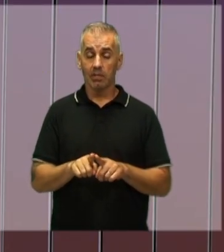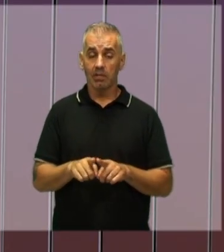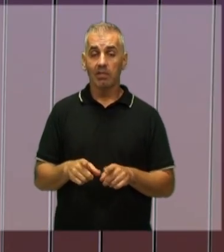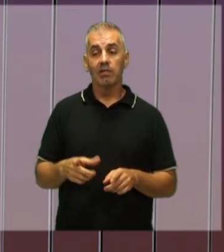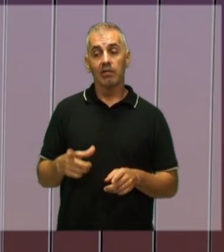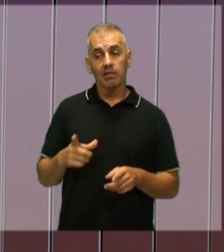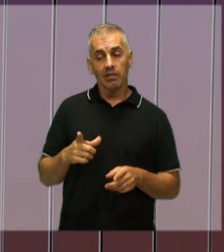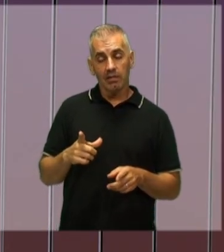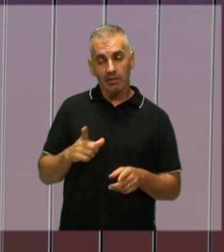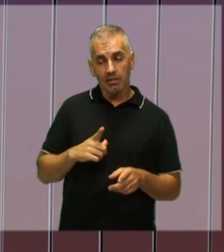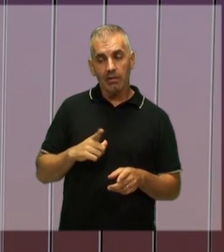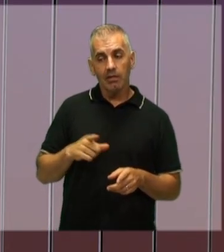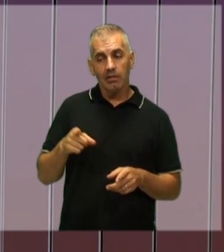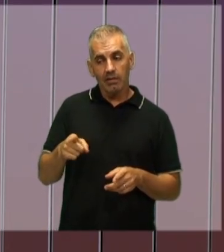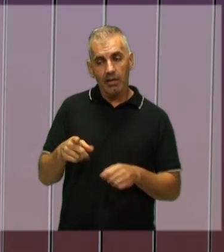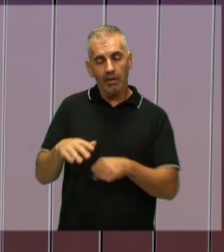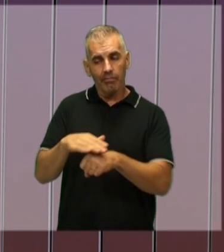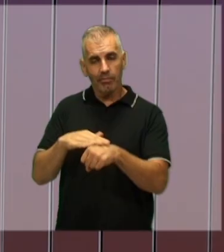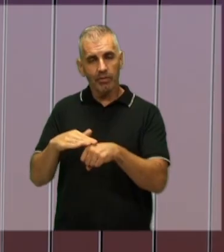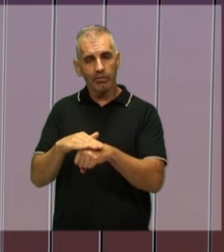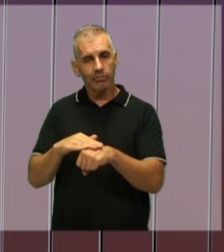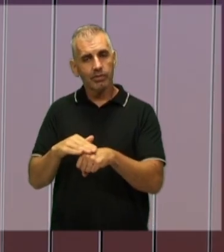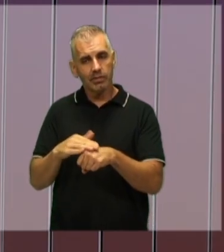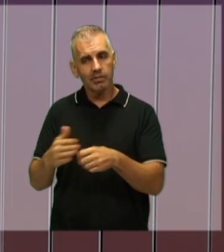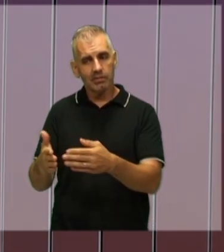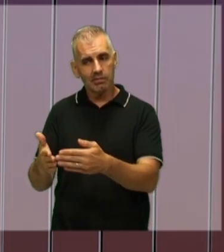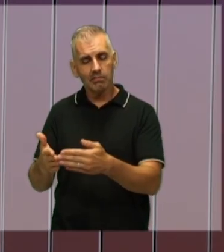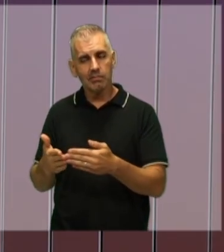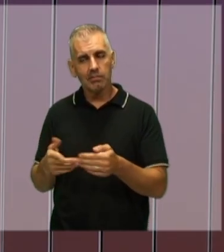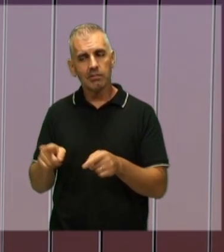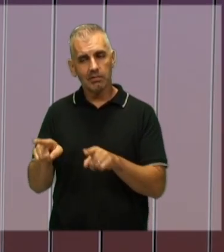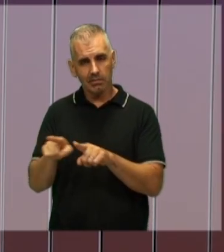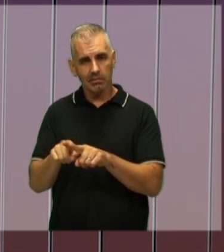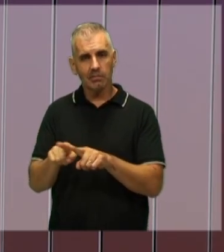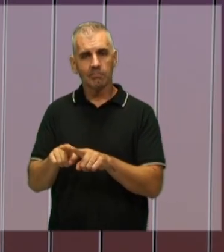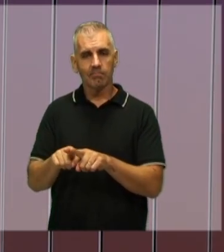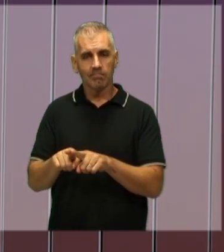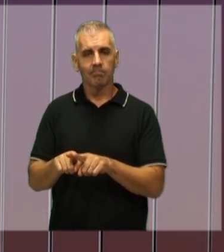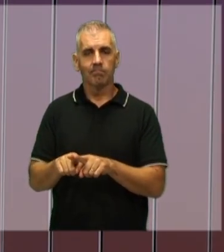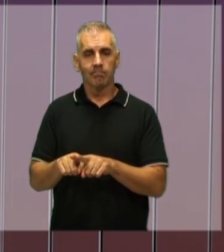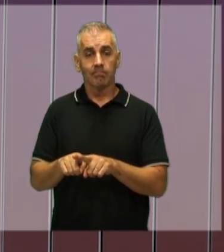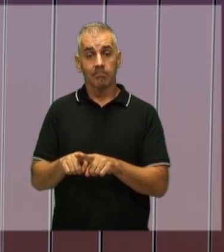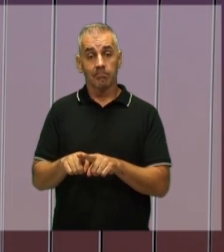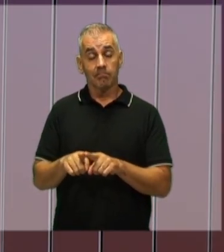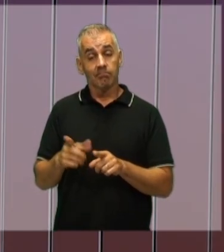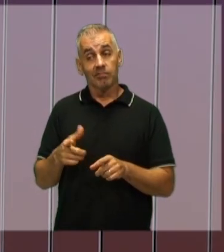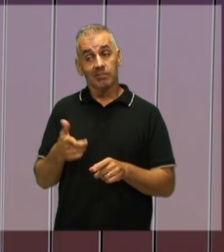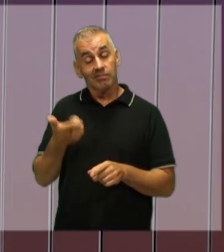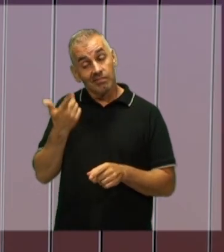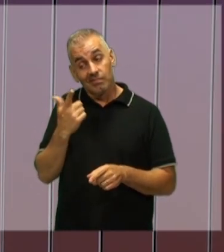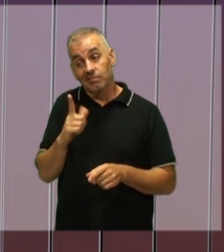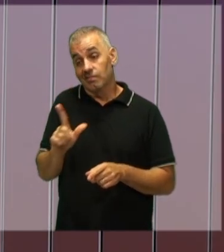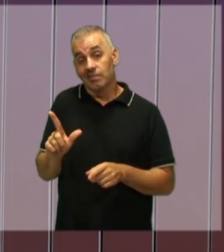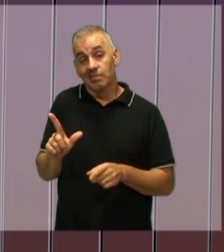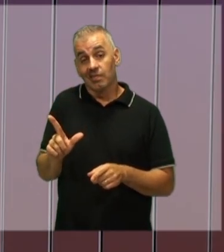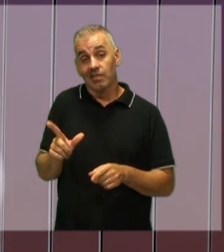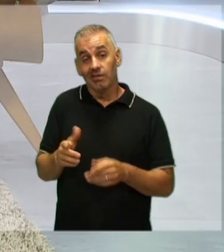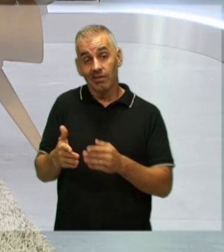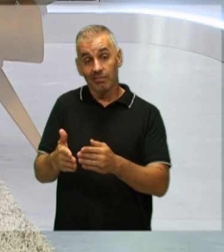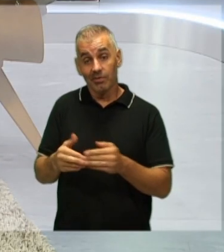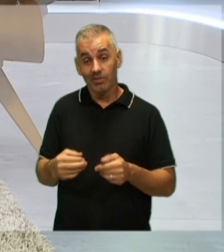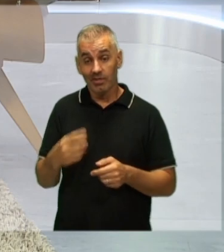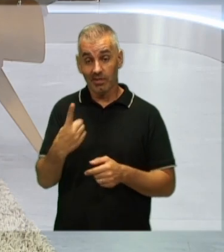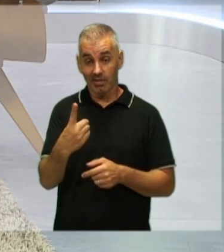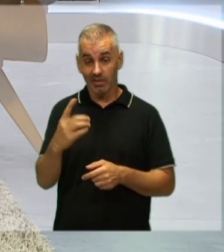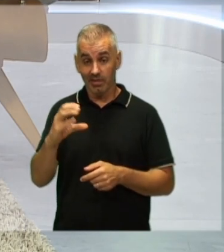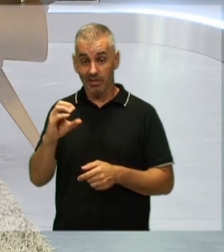articulando, já estou pedindo aí, se Deus quiser até, não sei se vou ganhar, mas vou pedir 10